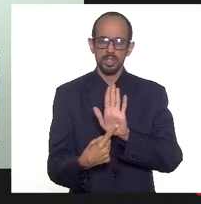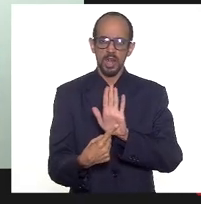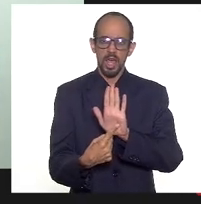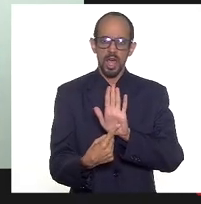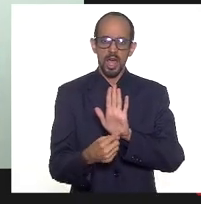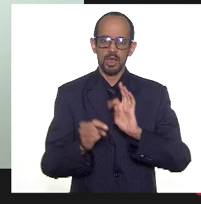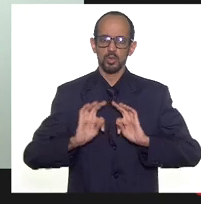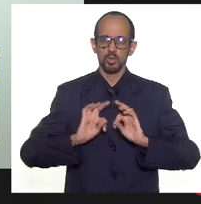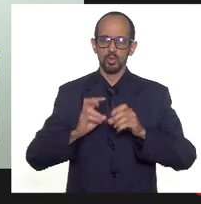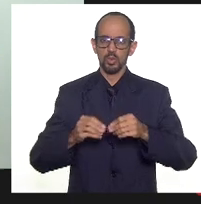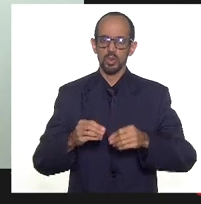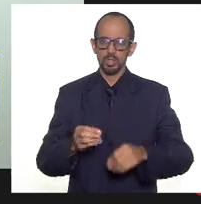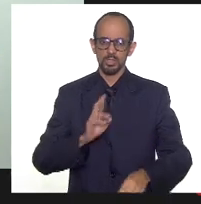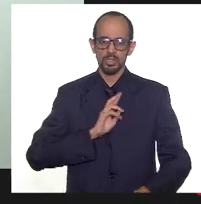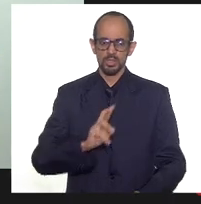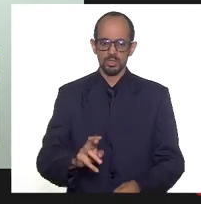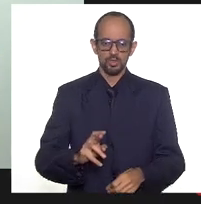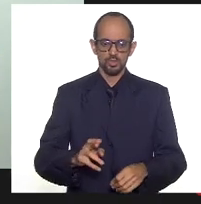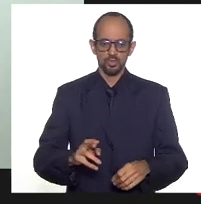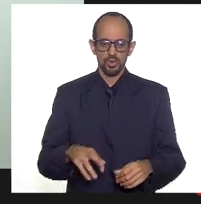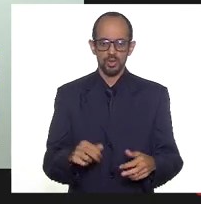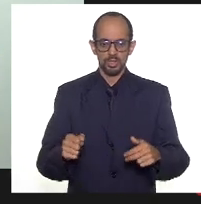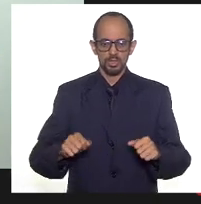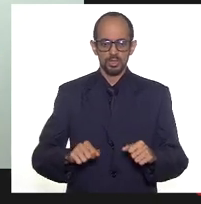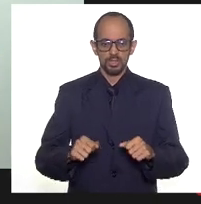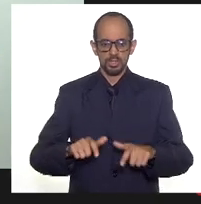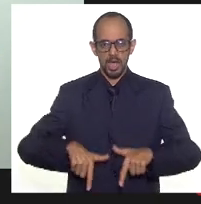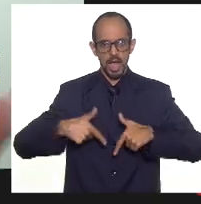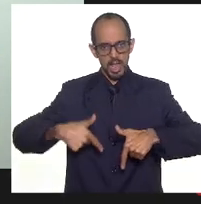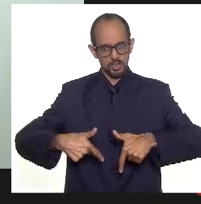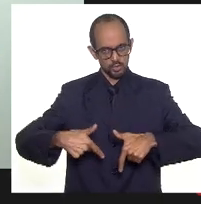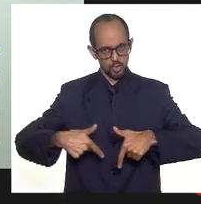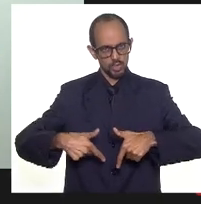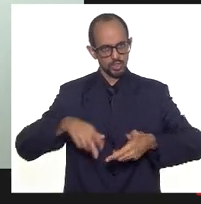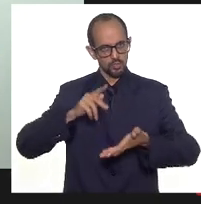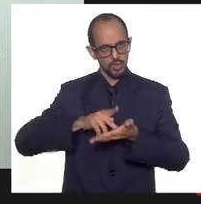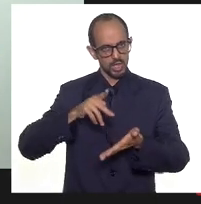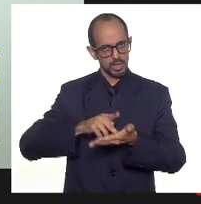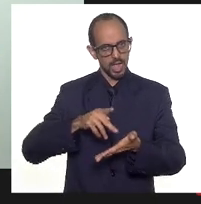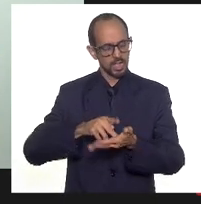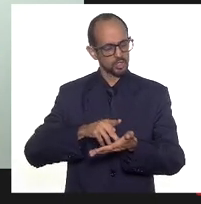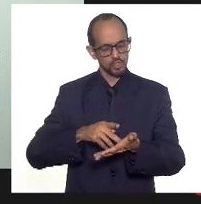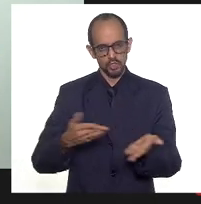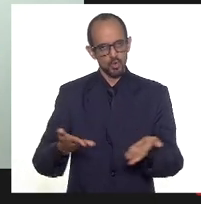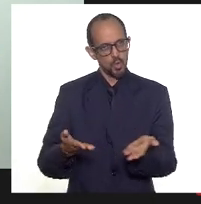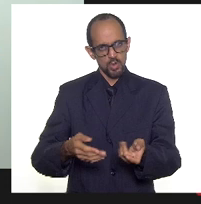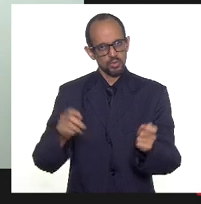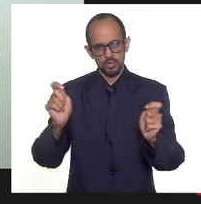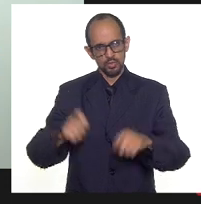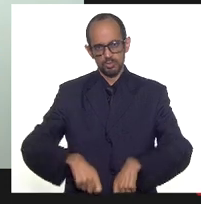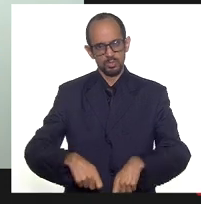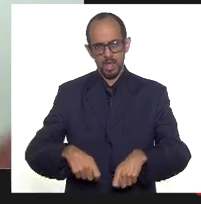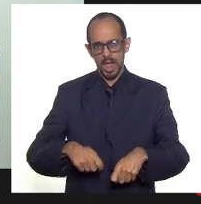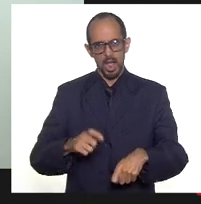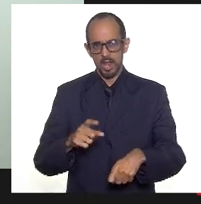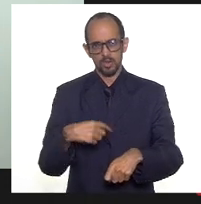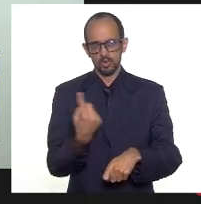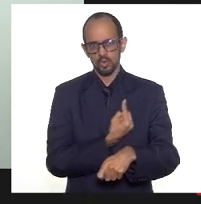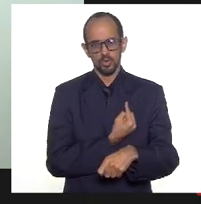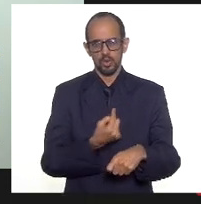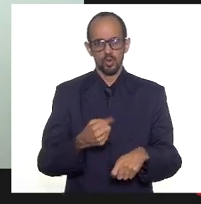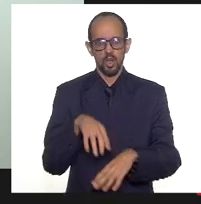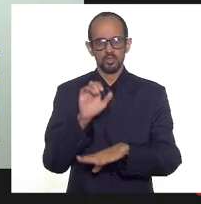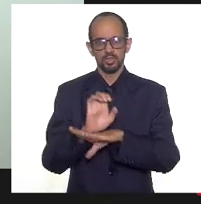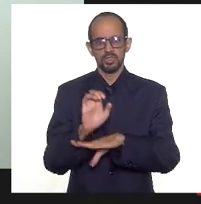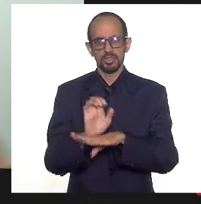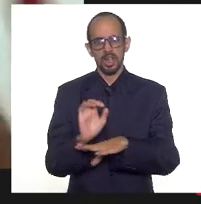as religiões, algo e ações, atos e ações, que não se cabe mais hoje no nosso Estado Democrático